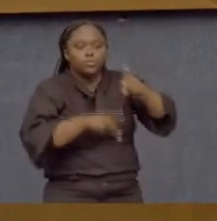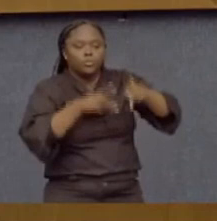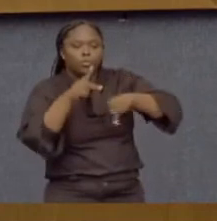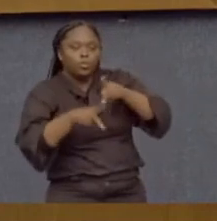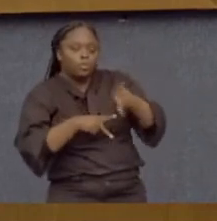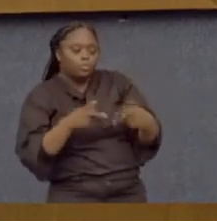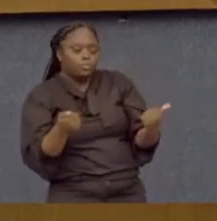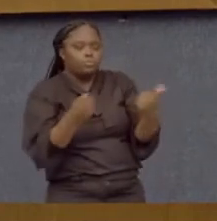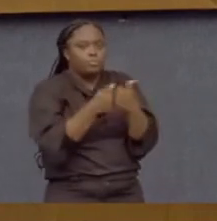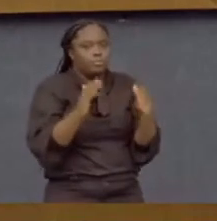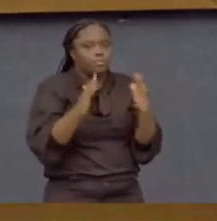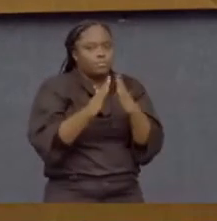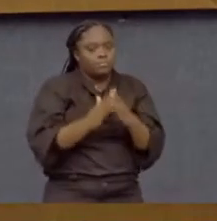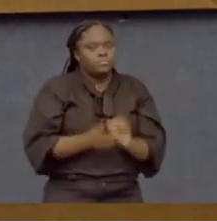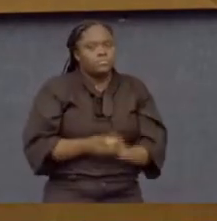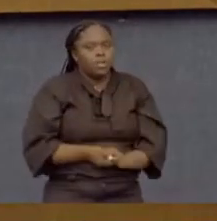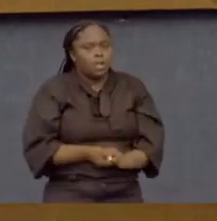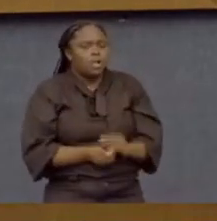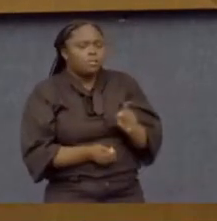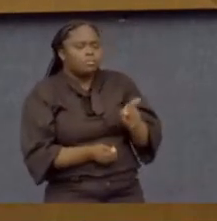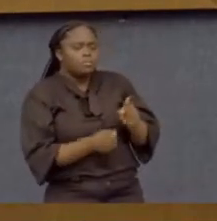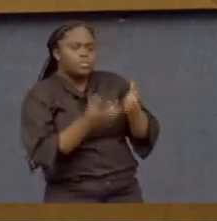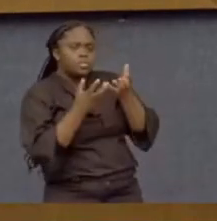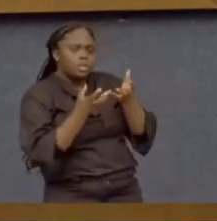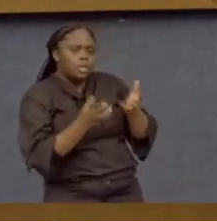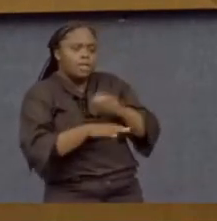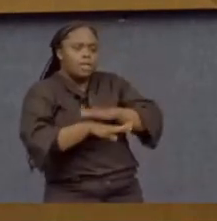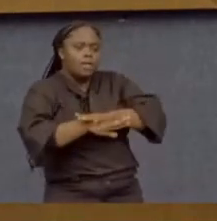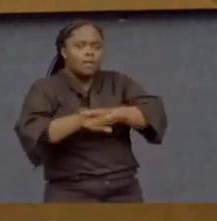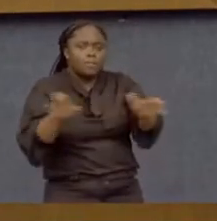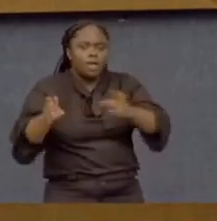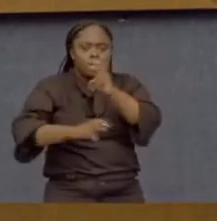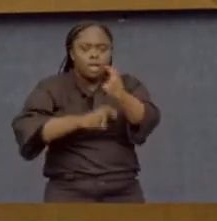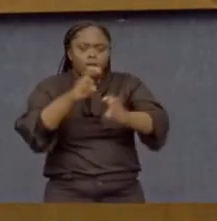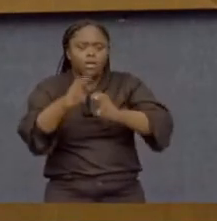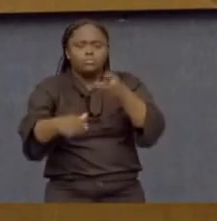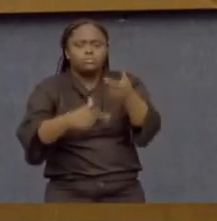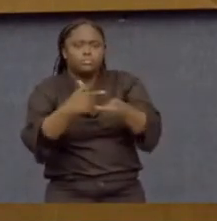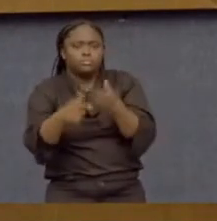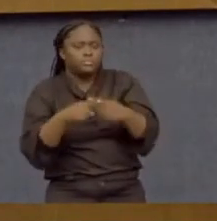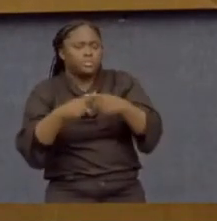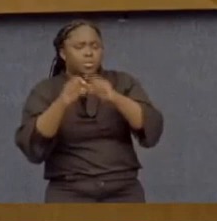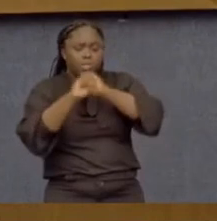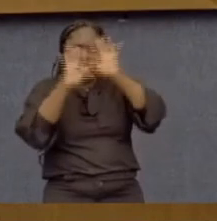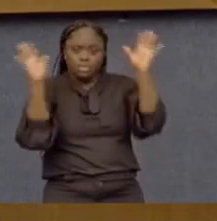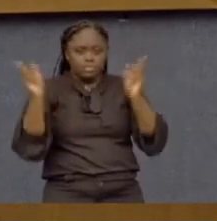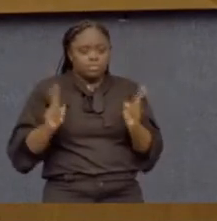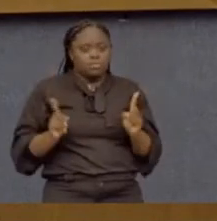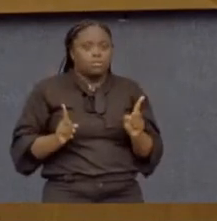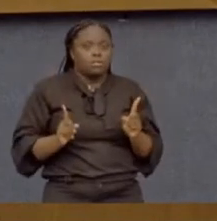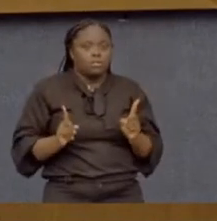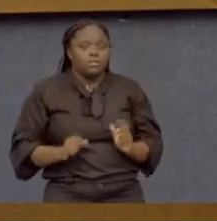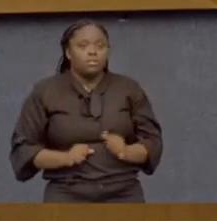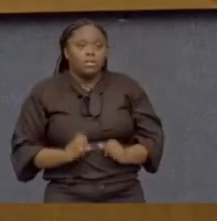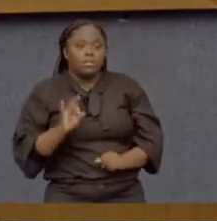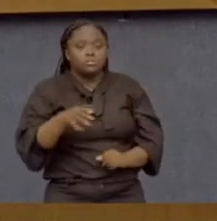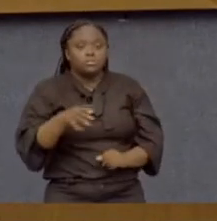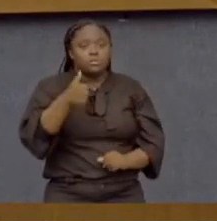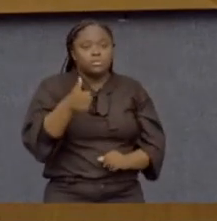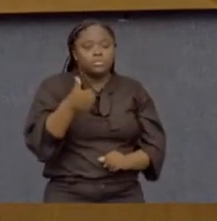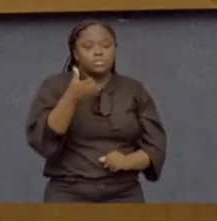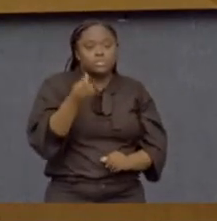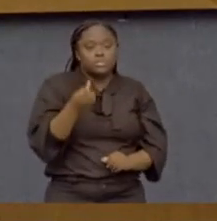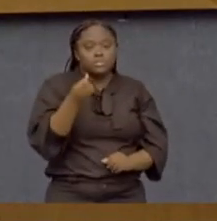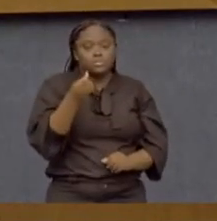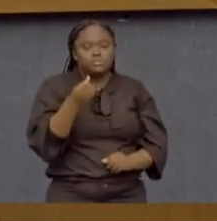senhor está pretendendo acabar com o parque para fazer obra? Porque não ficou claro isso. Afinal, eram só